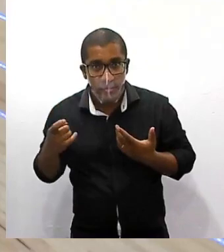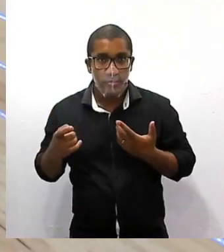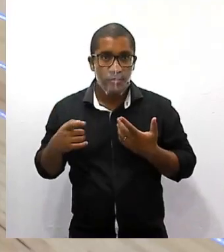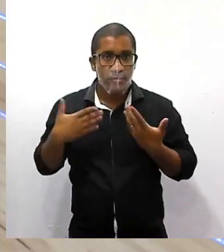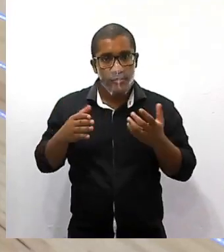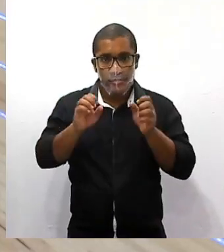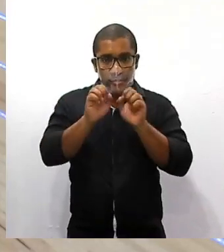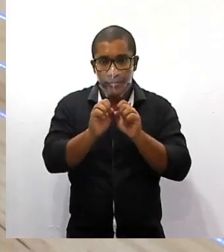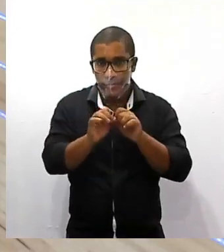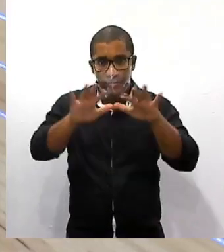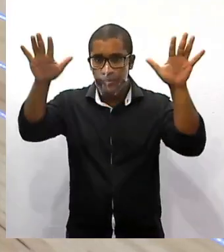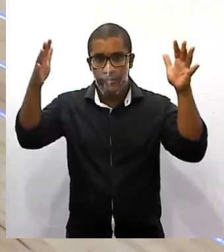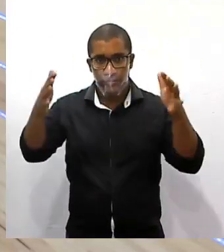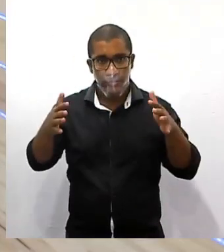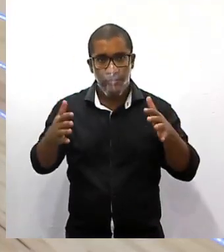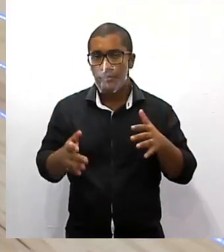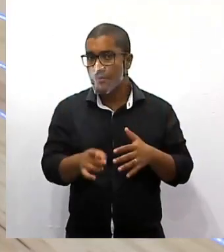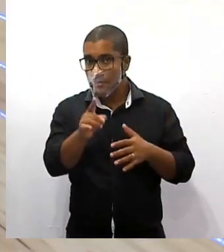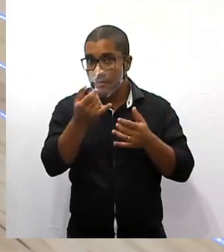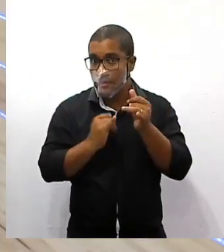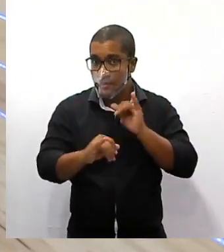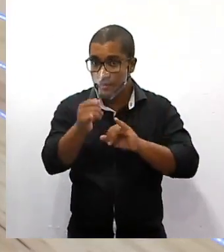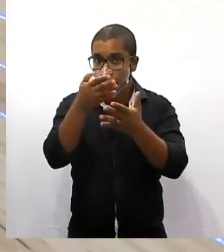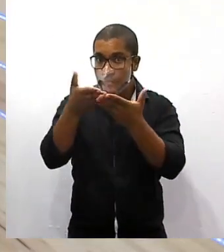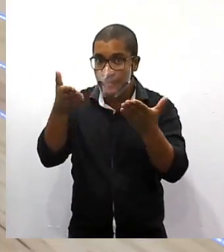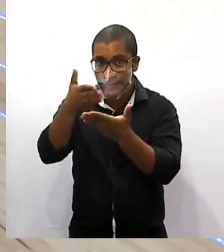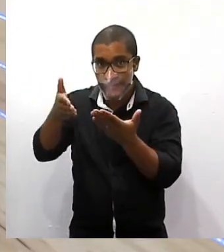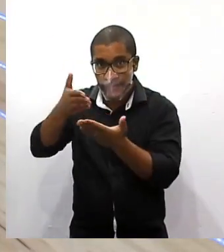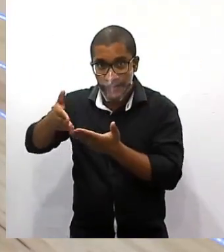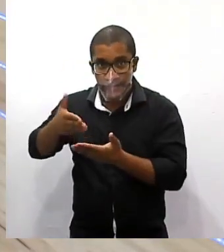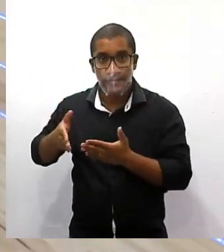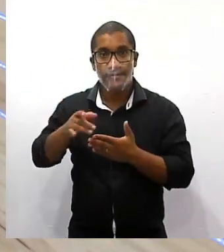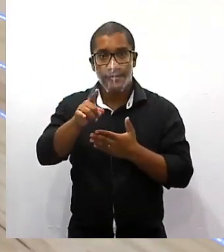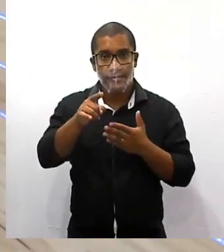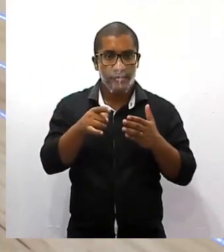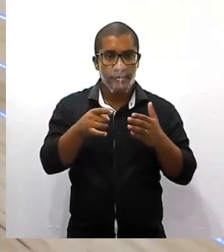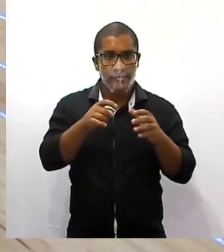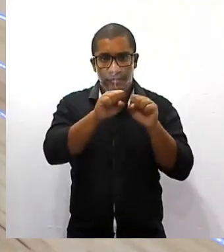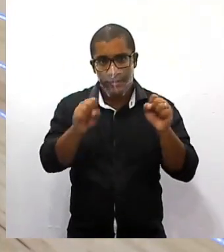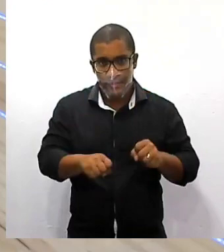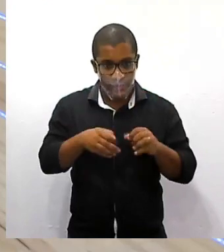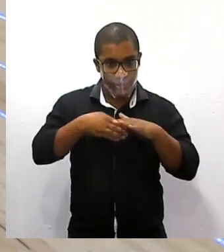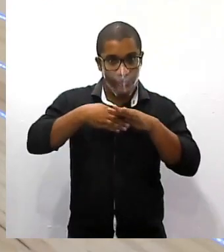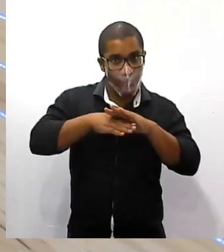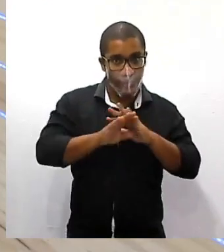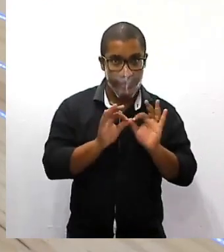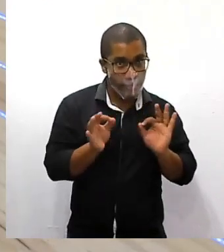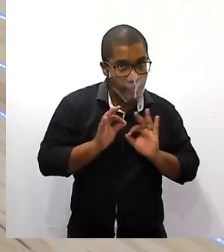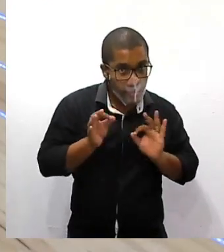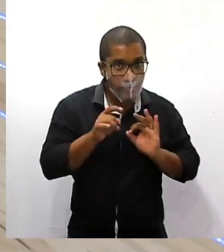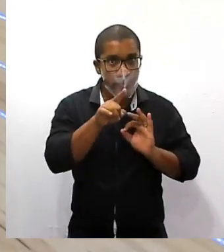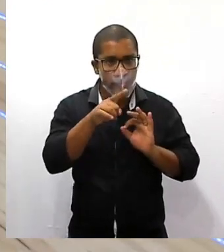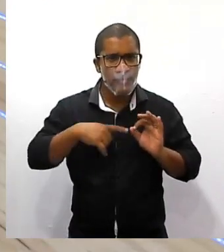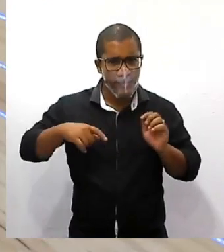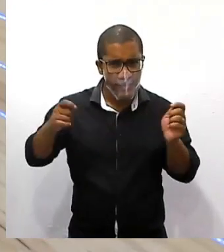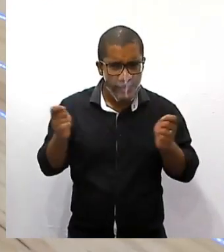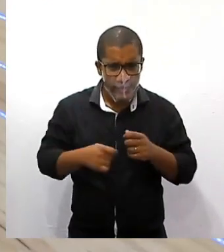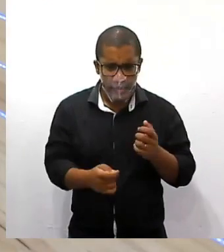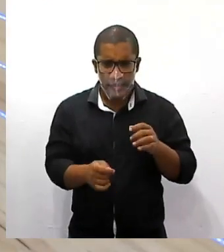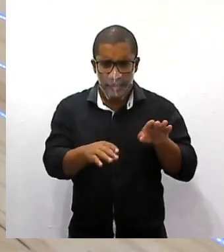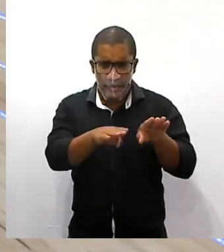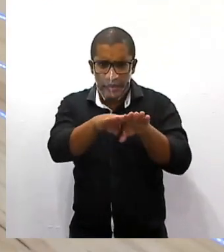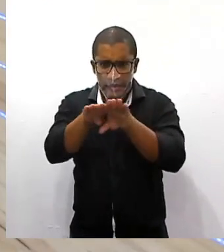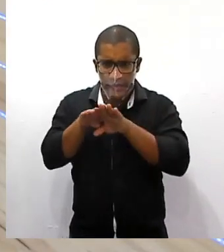luz. Então, na energia dissipada, nos sistemas não conservativos, nós não podemos mais igualar a